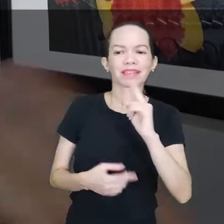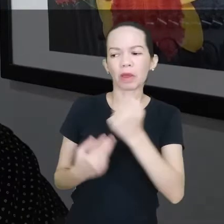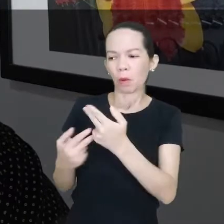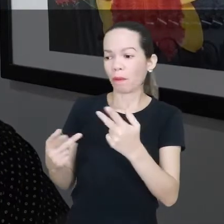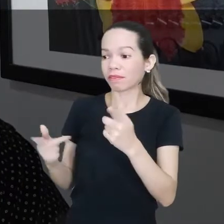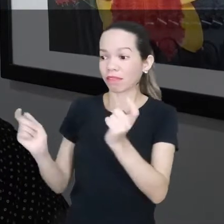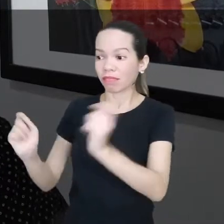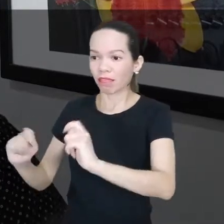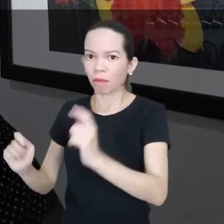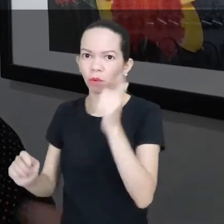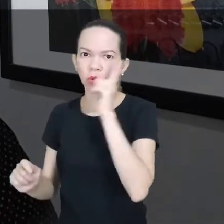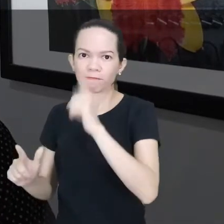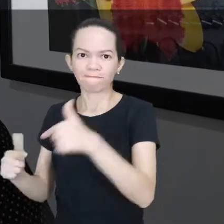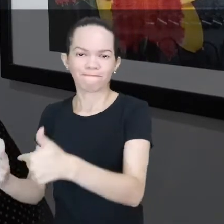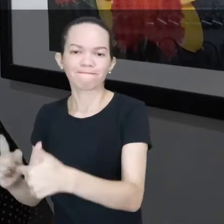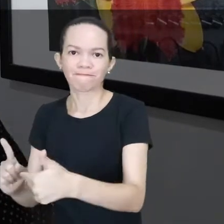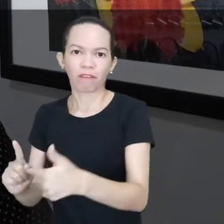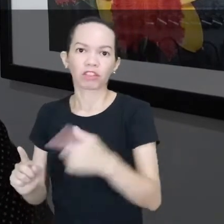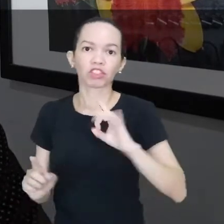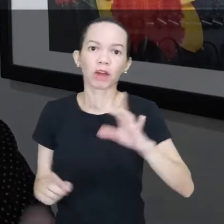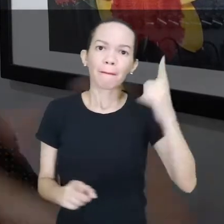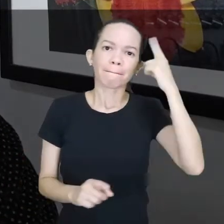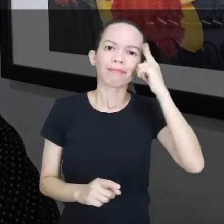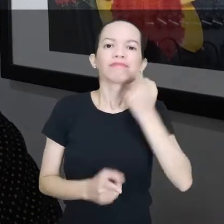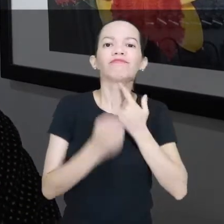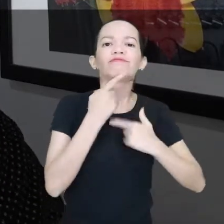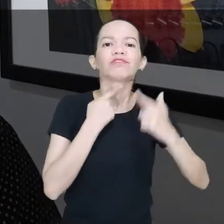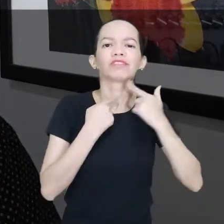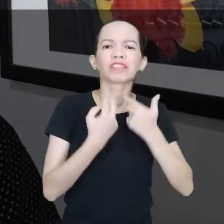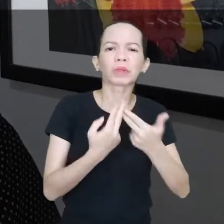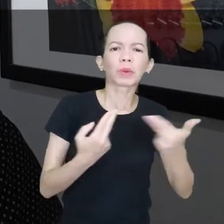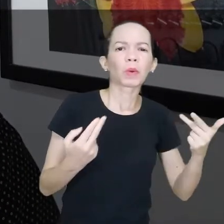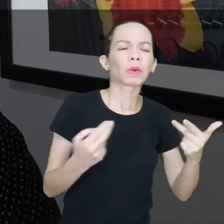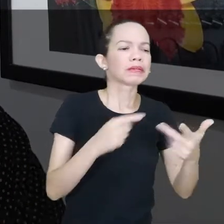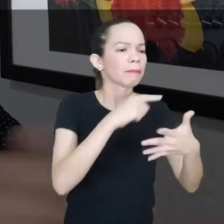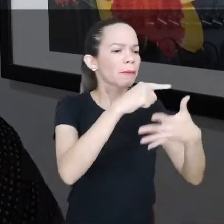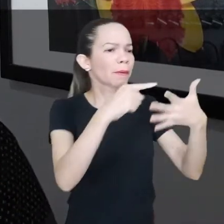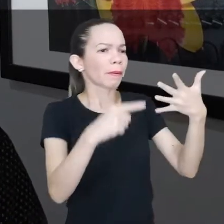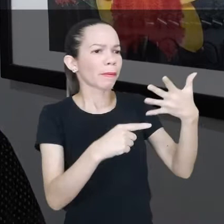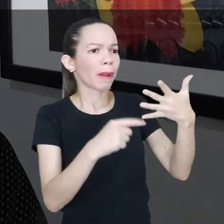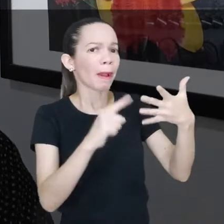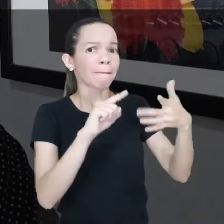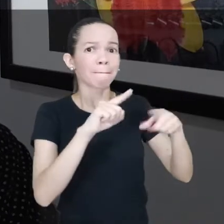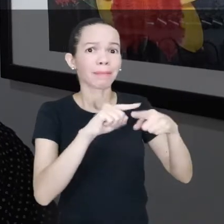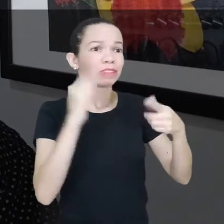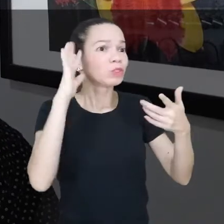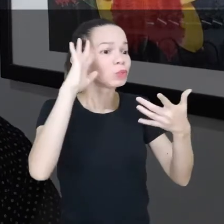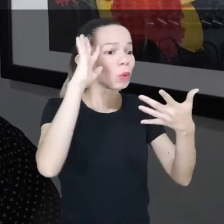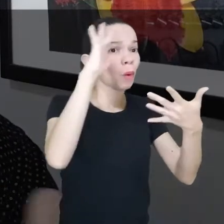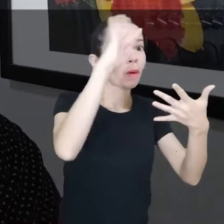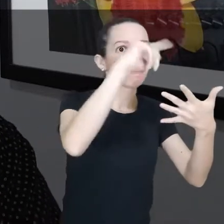de desejos, de sonhos que nunca irão se realizar se não se transformarem